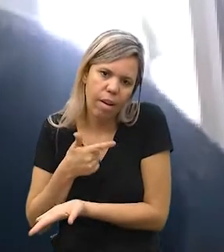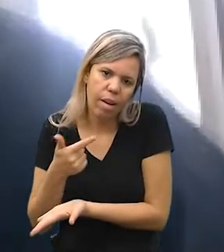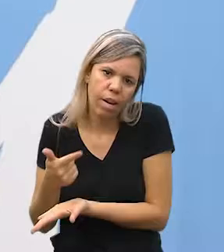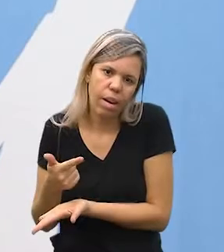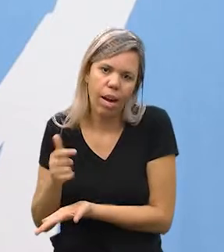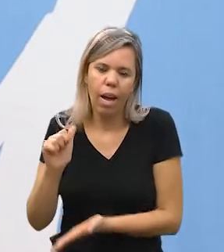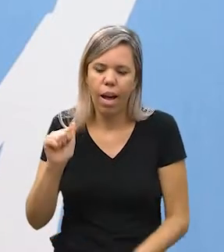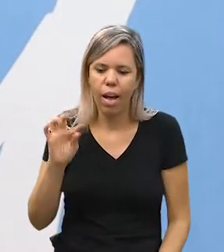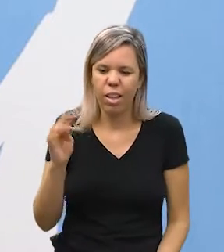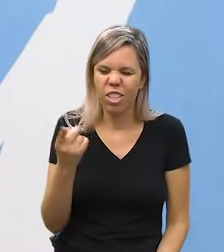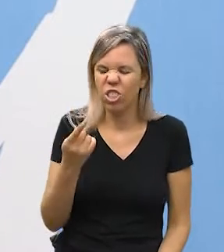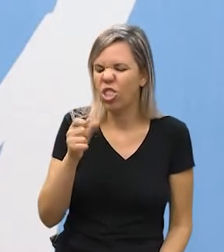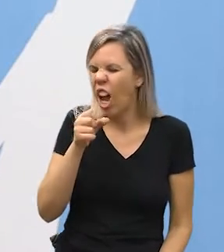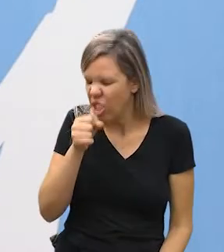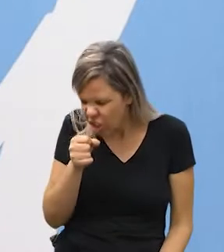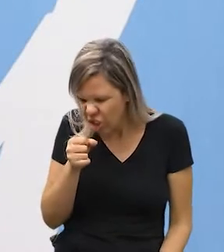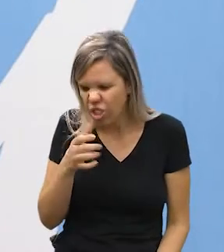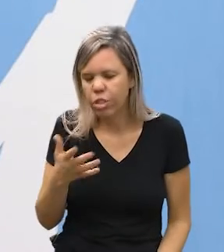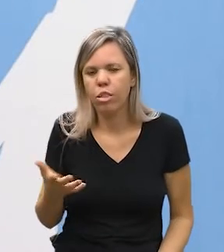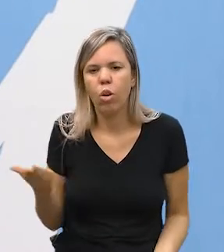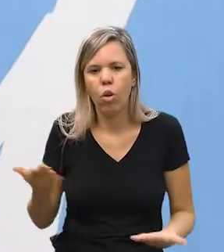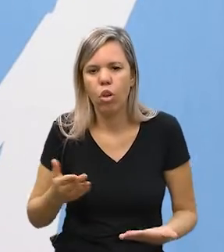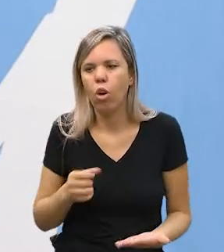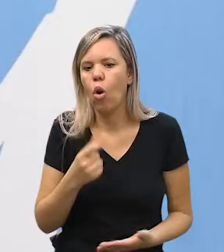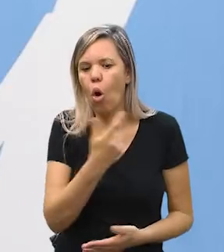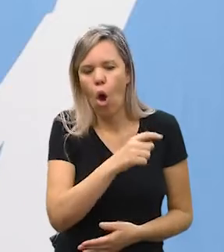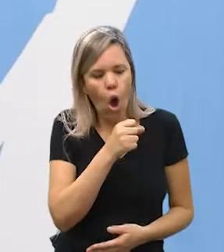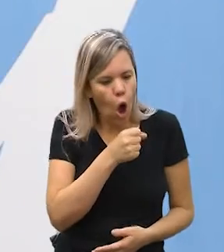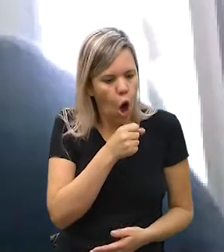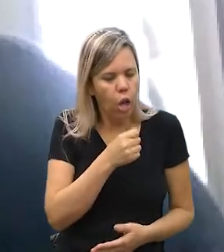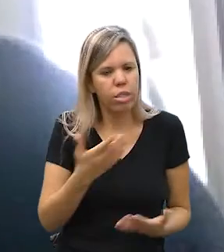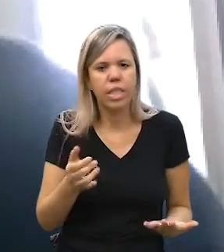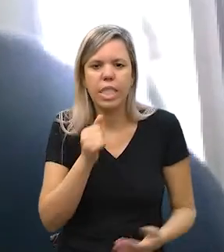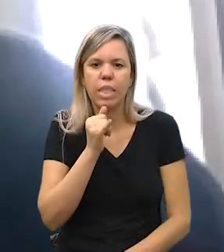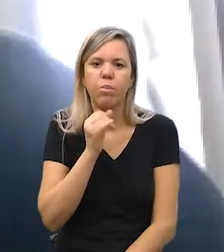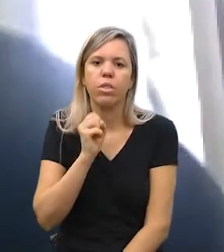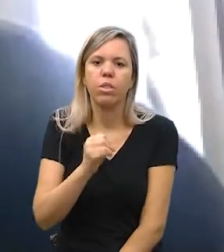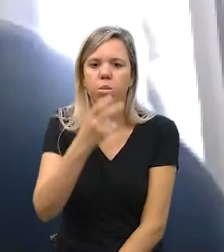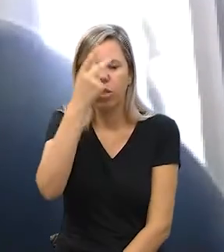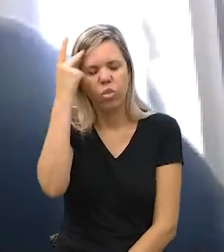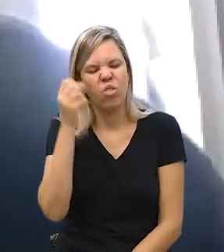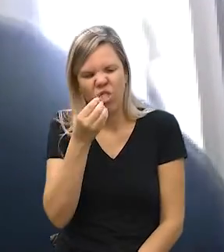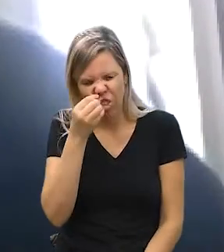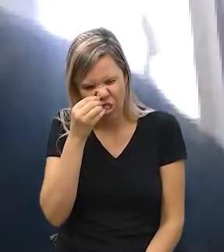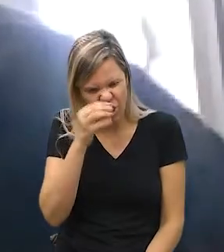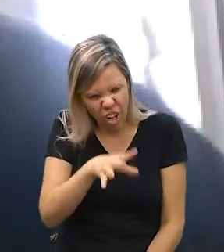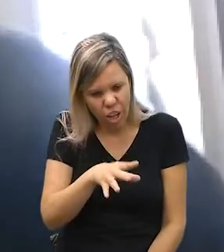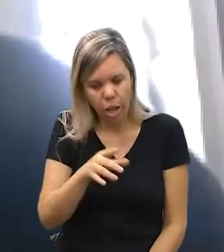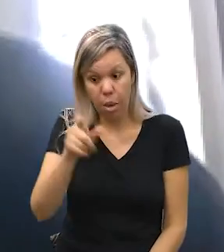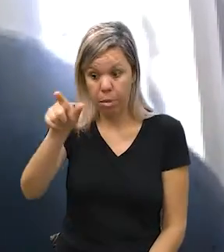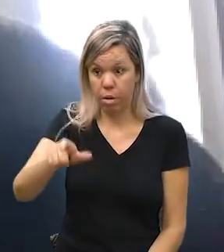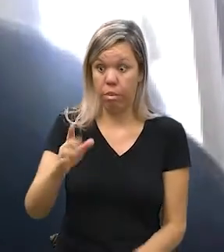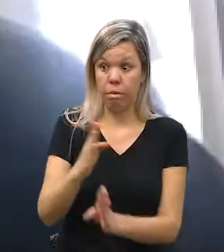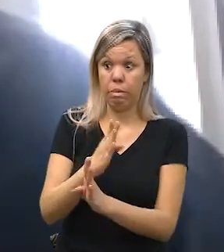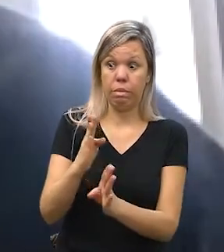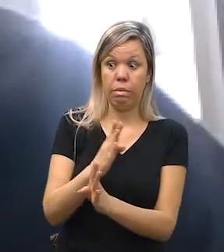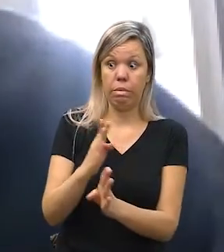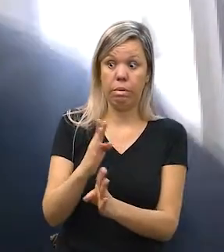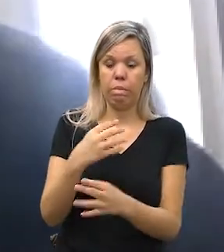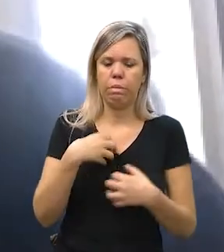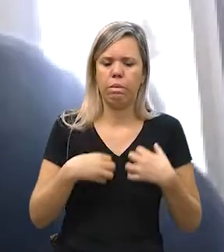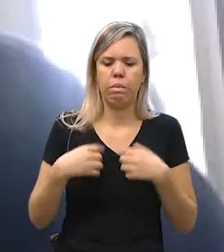o Atim. E hoje, tossir, você dá um espirro, causa uma